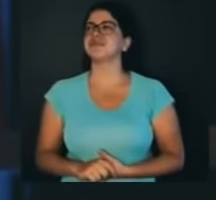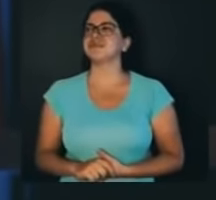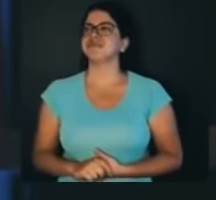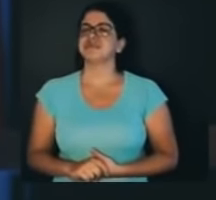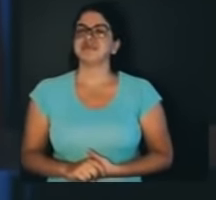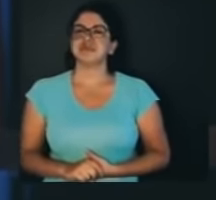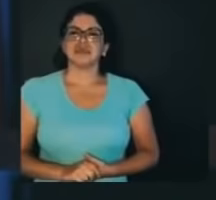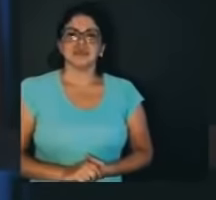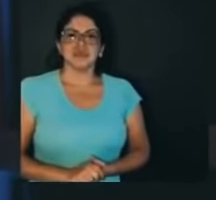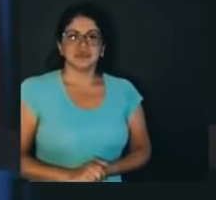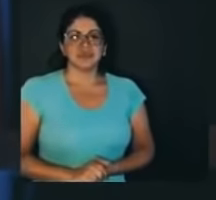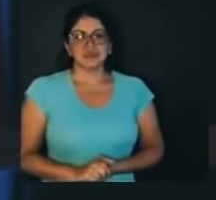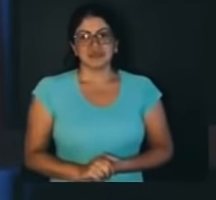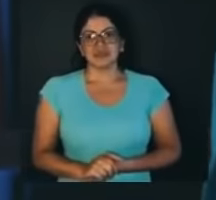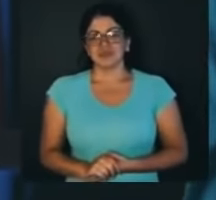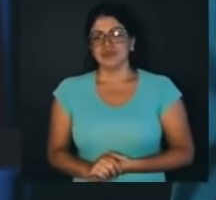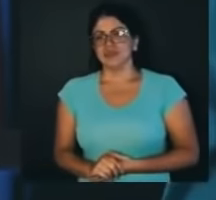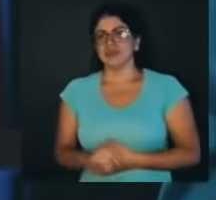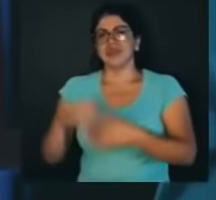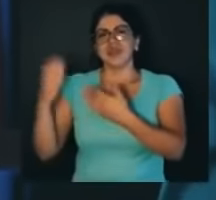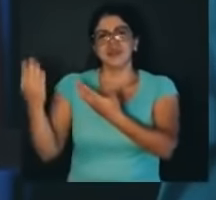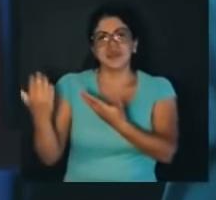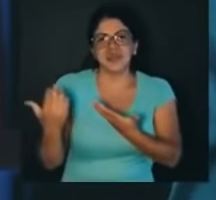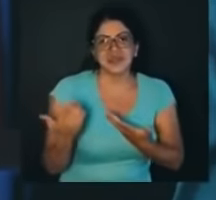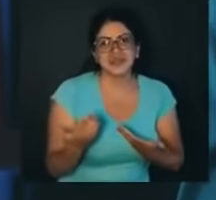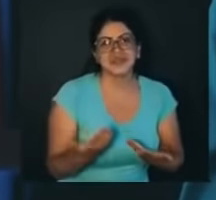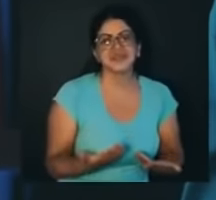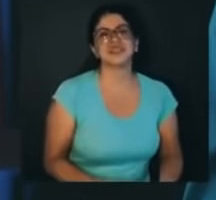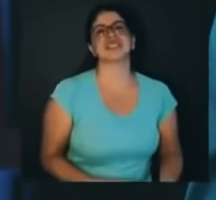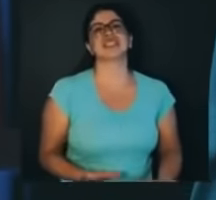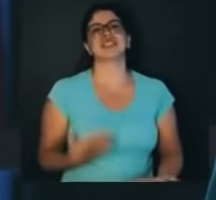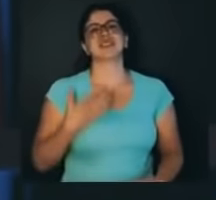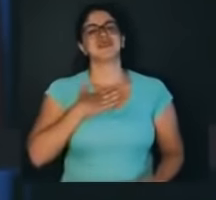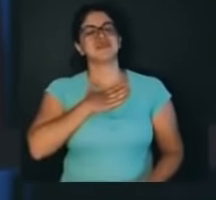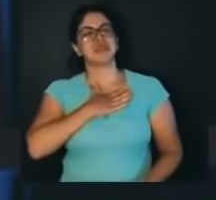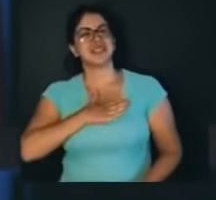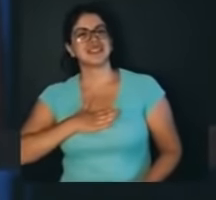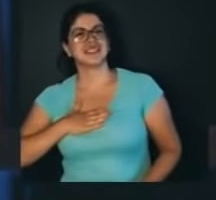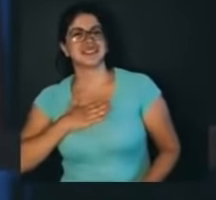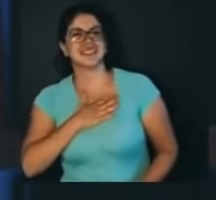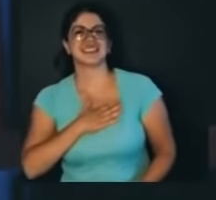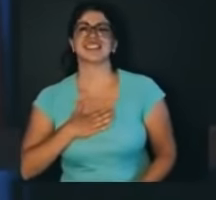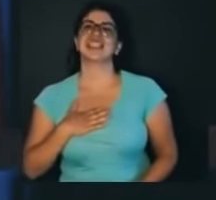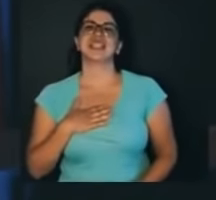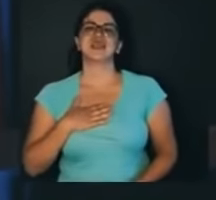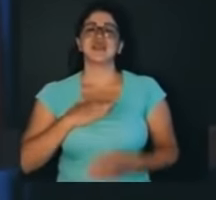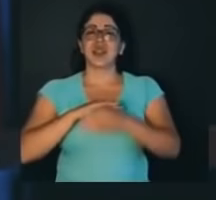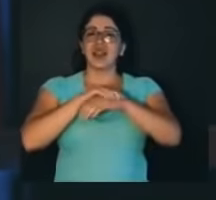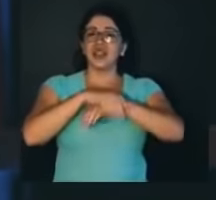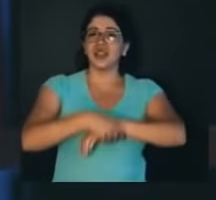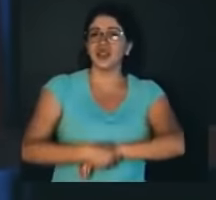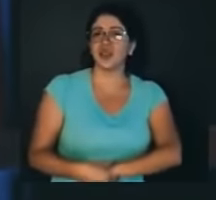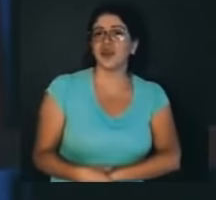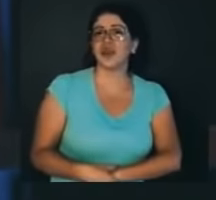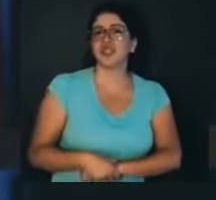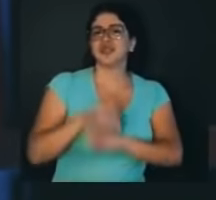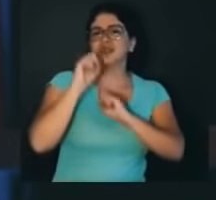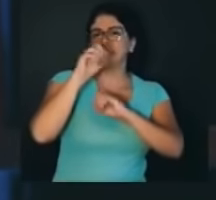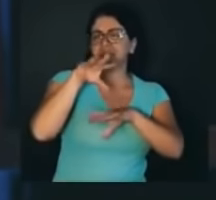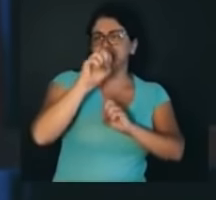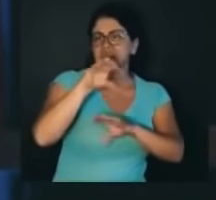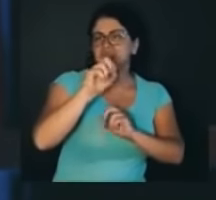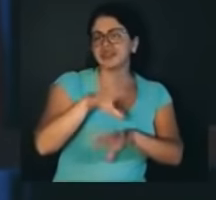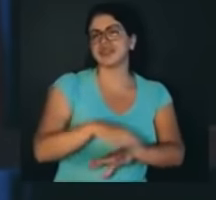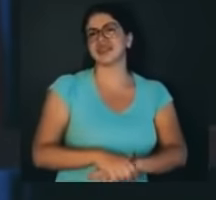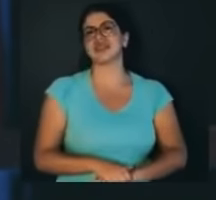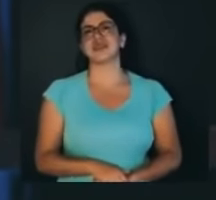Mais uma vez, sejam todos muito bem-vindos. Prazer enorme poder estar aqui nessa noite para ministrar ao teu coração a